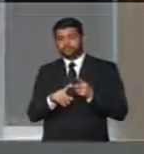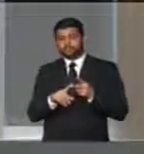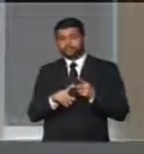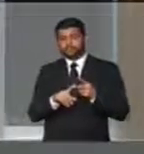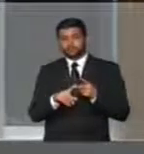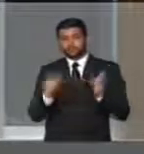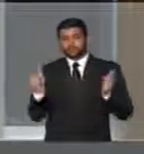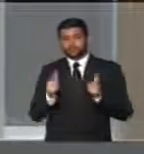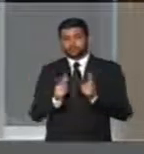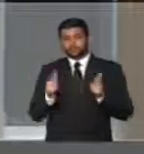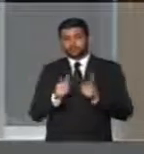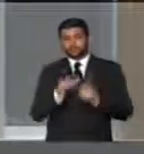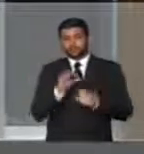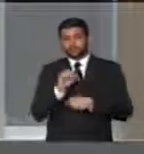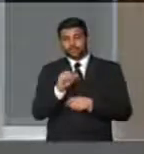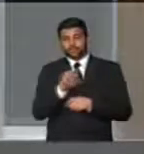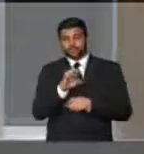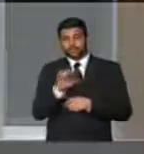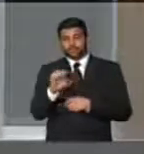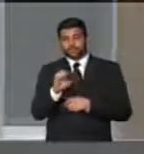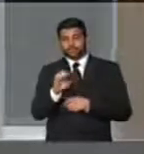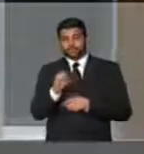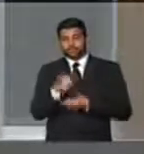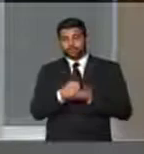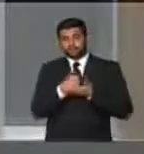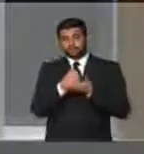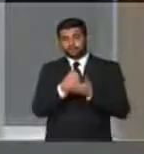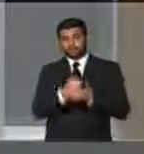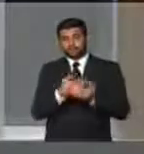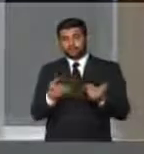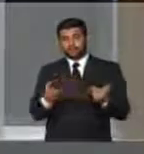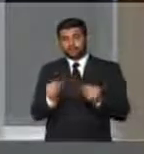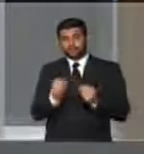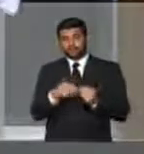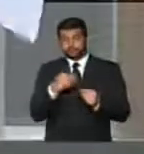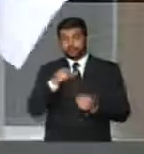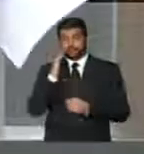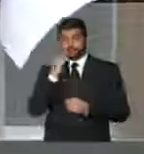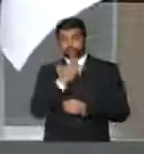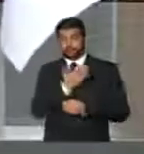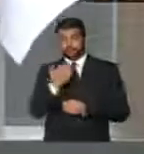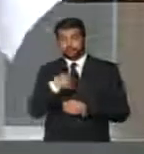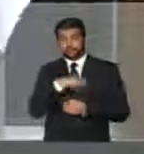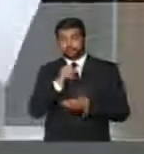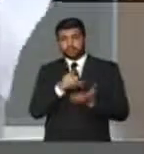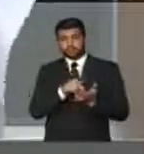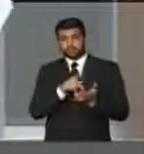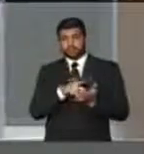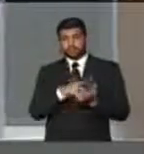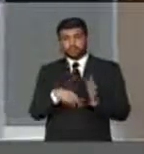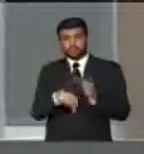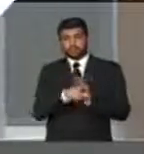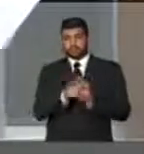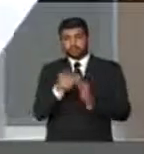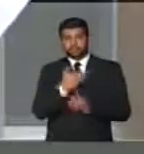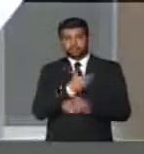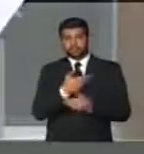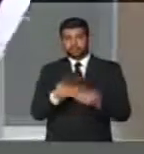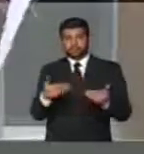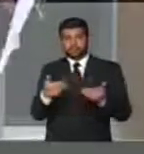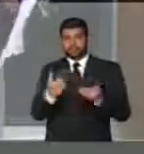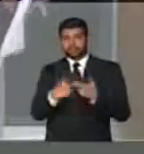eles reduziram a CEFEM, que era a contribuição, entende? Devida ao Estado. Então